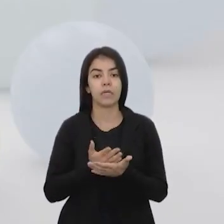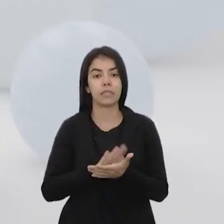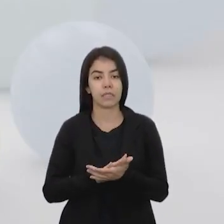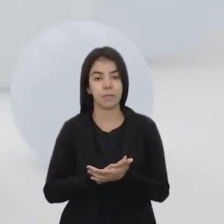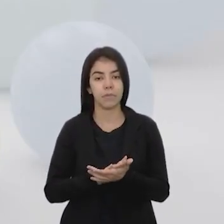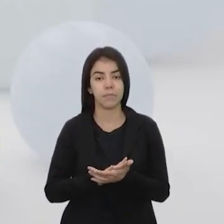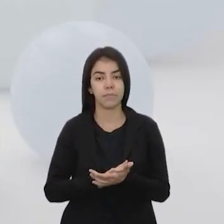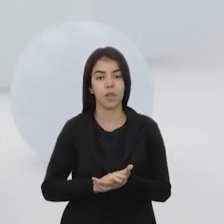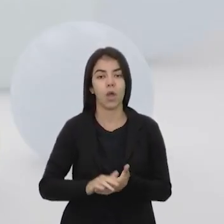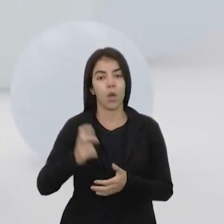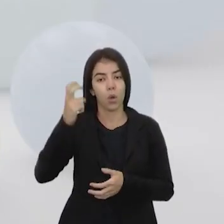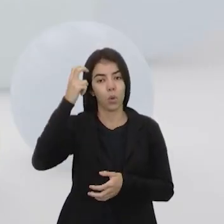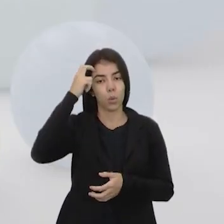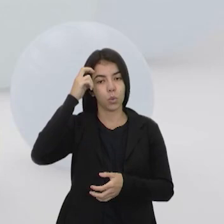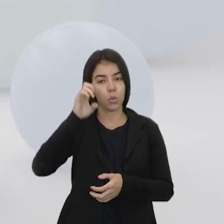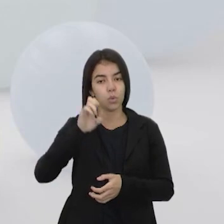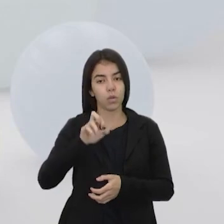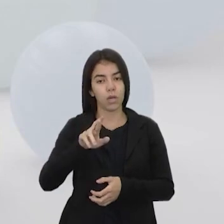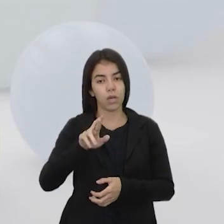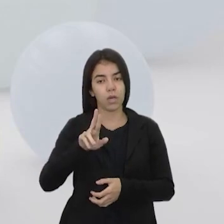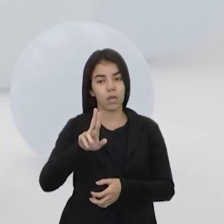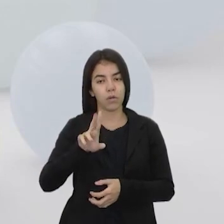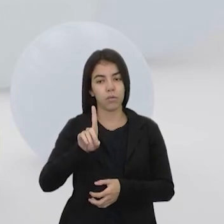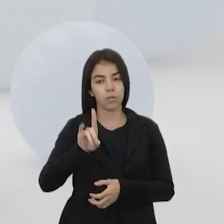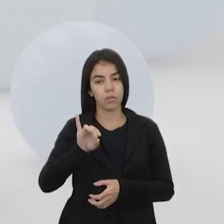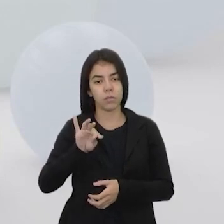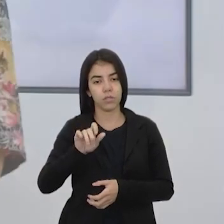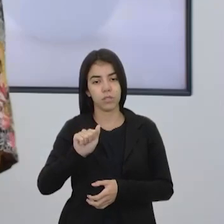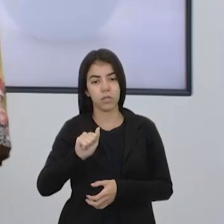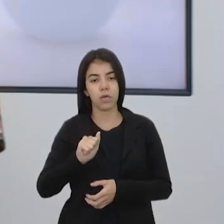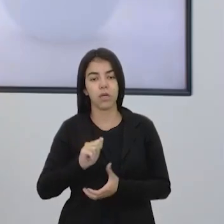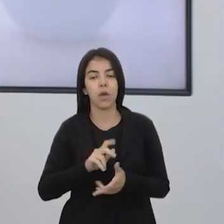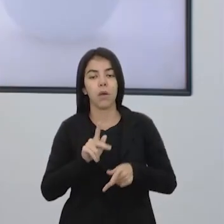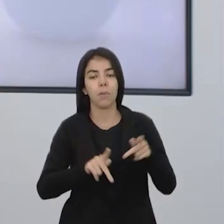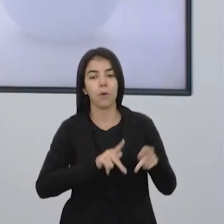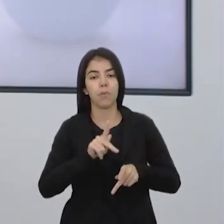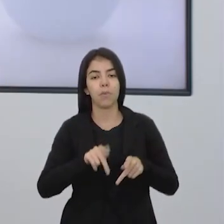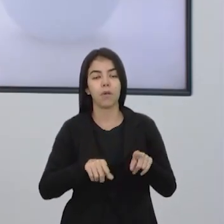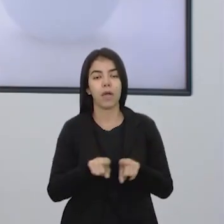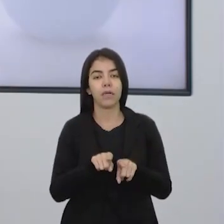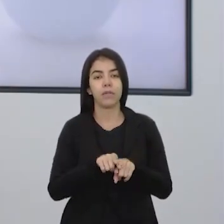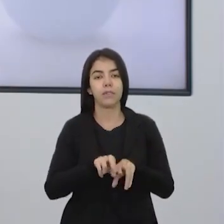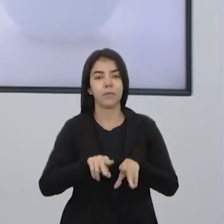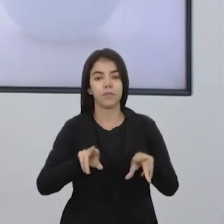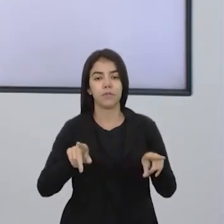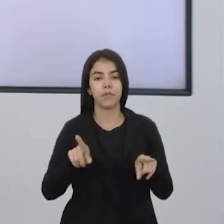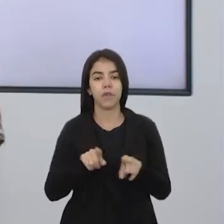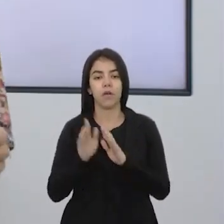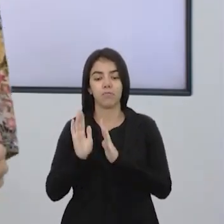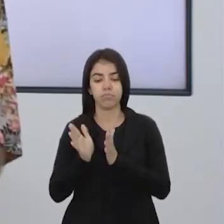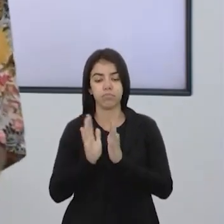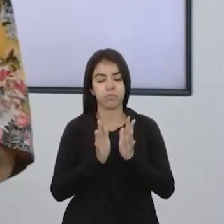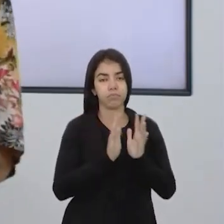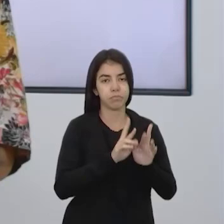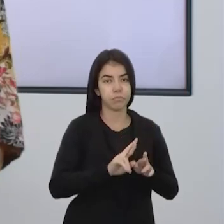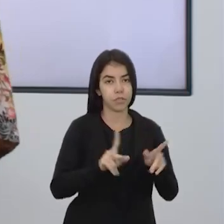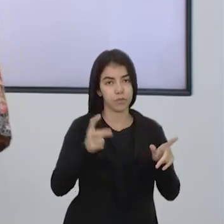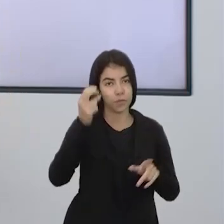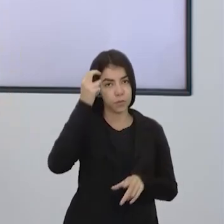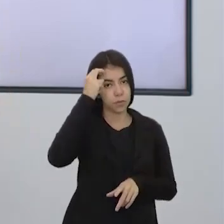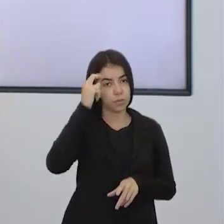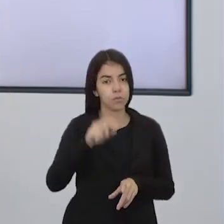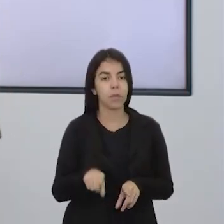popular e de massas. Então a gente vai atravessar um pouco desses panoramas culturais. Pois